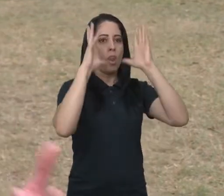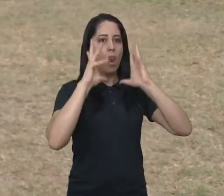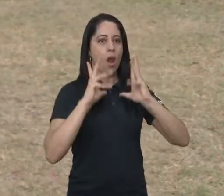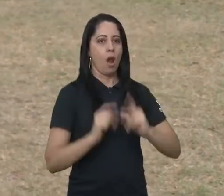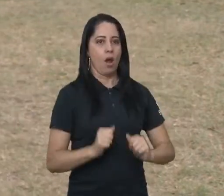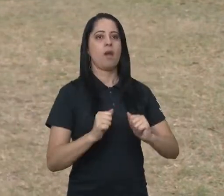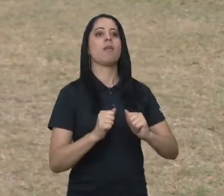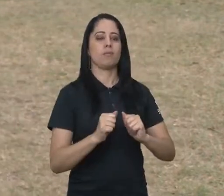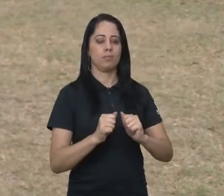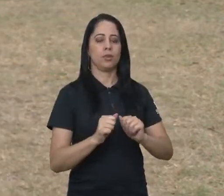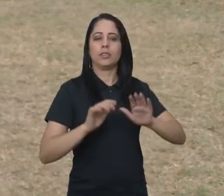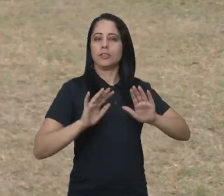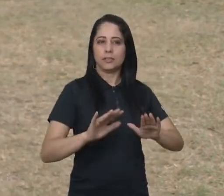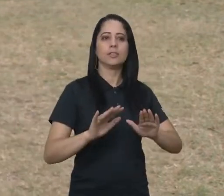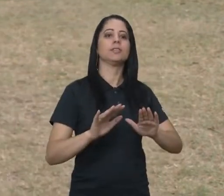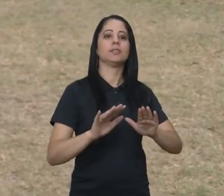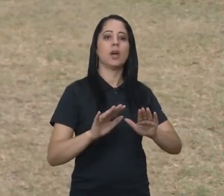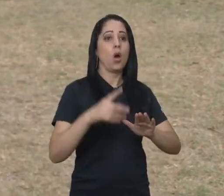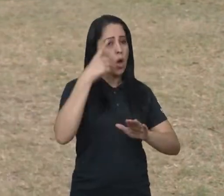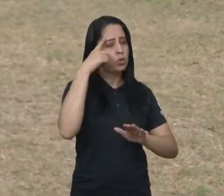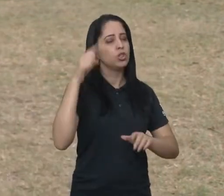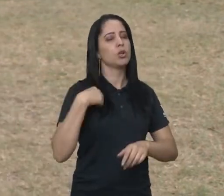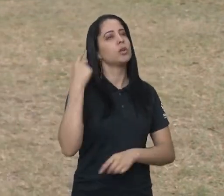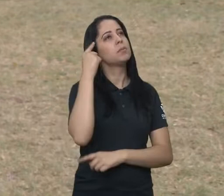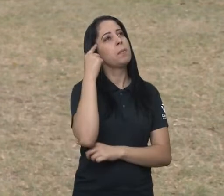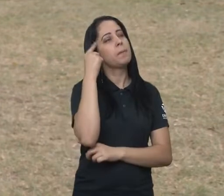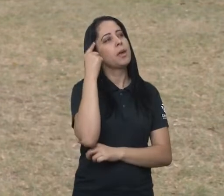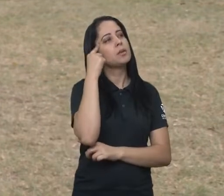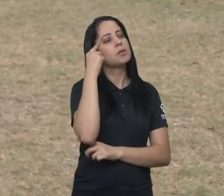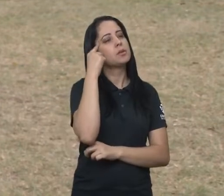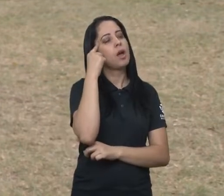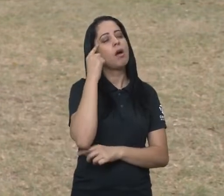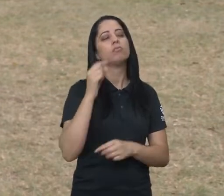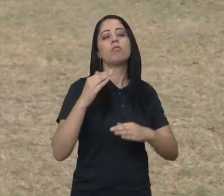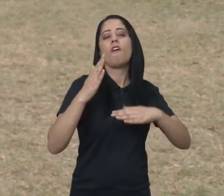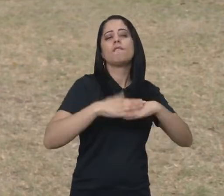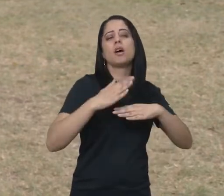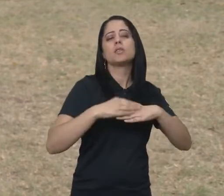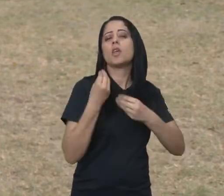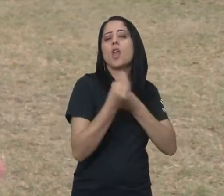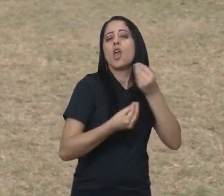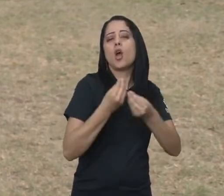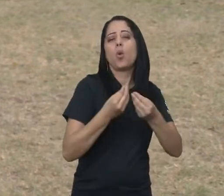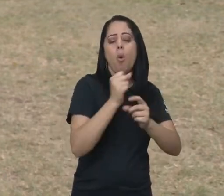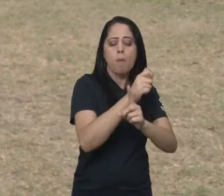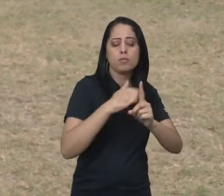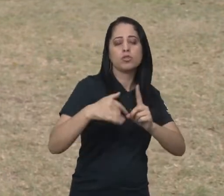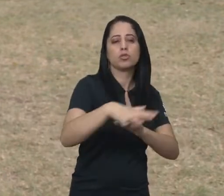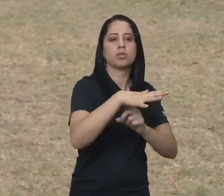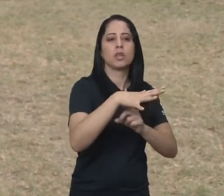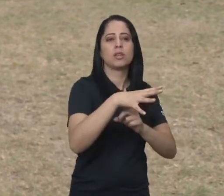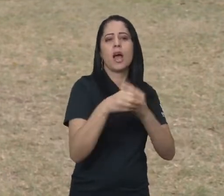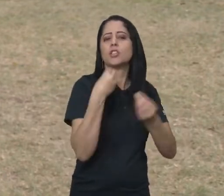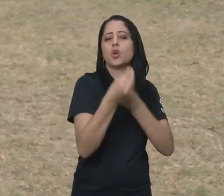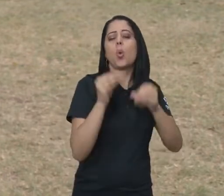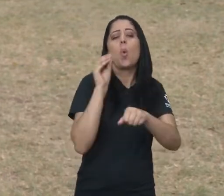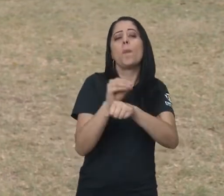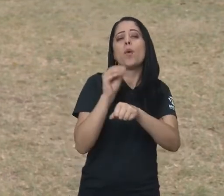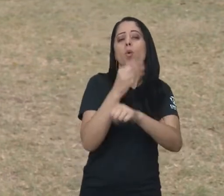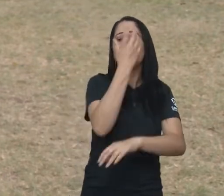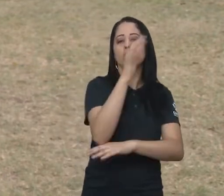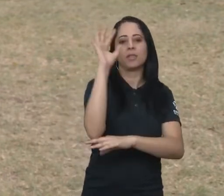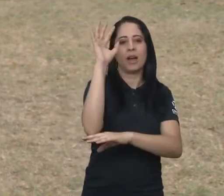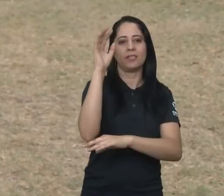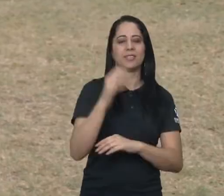com a população, com a fauna, com a flora, e realmente é um dia para a gente pensar no que a gente está fazendo como sociedade, como nós